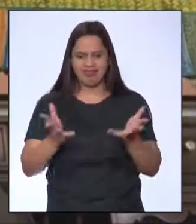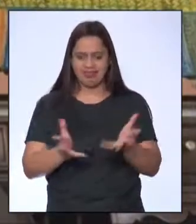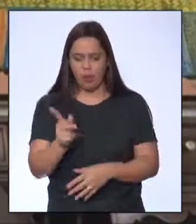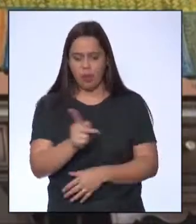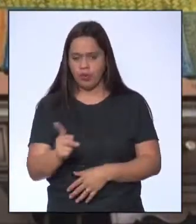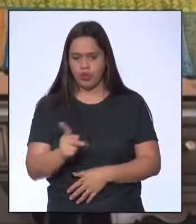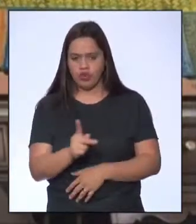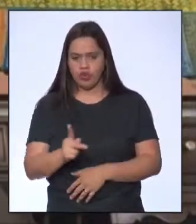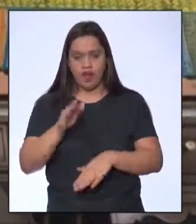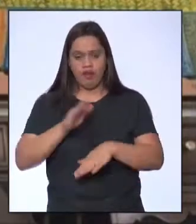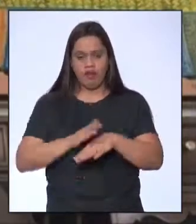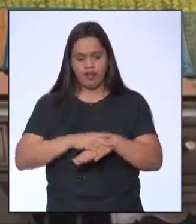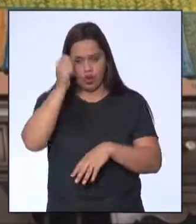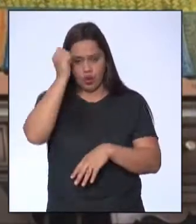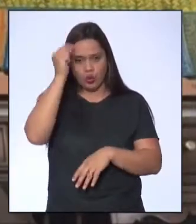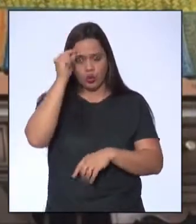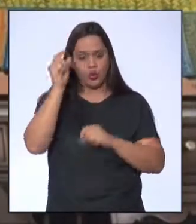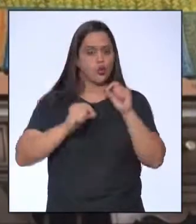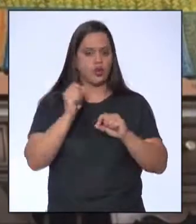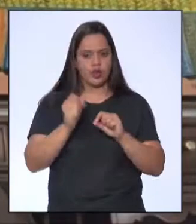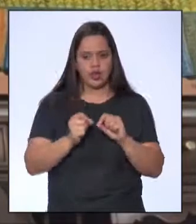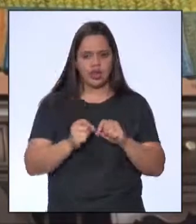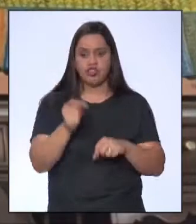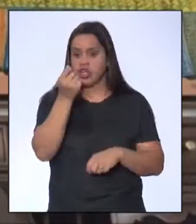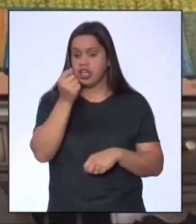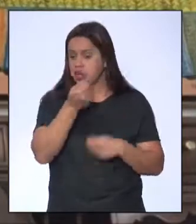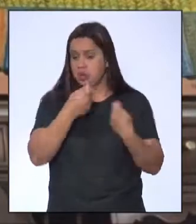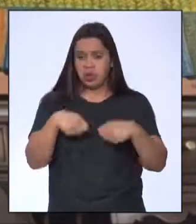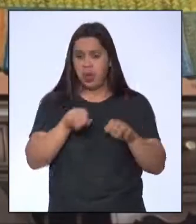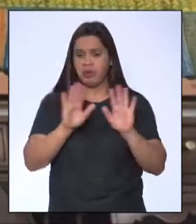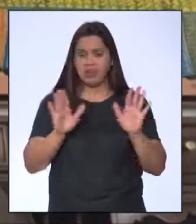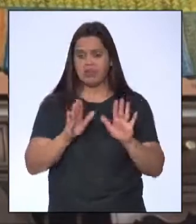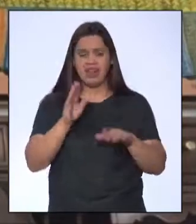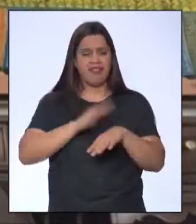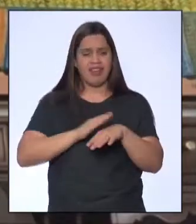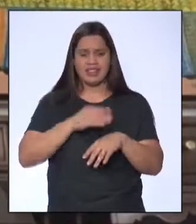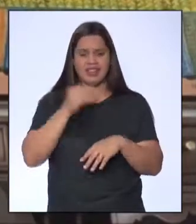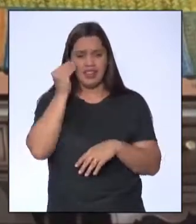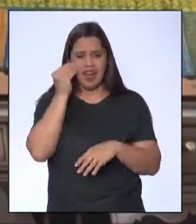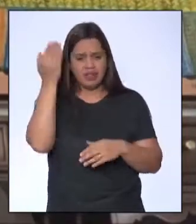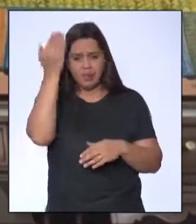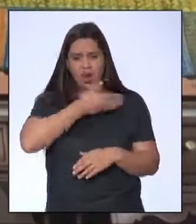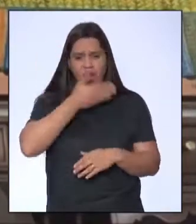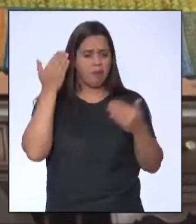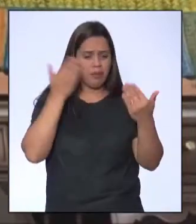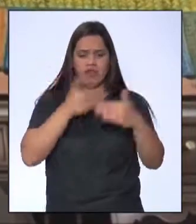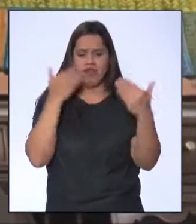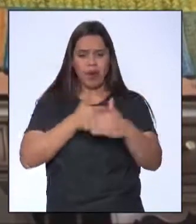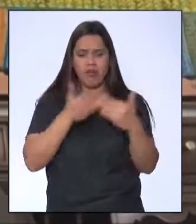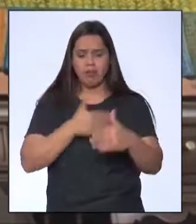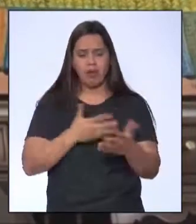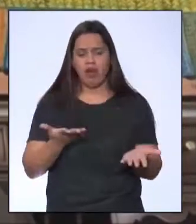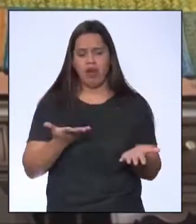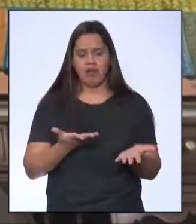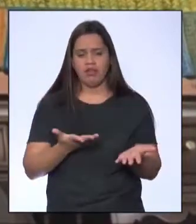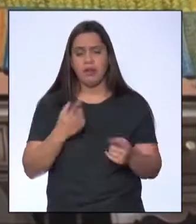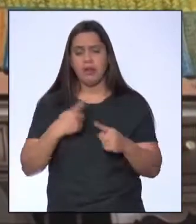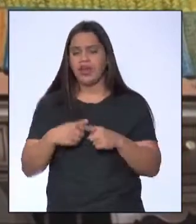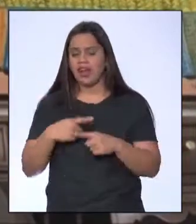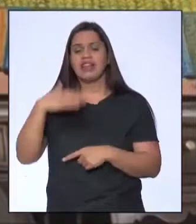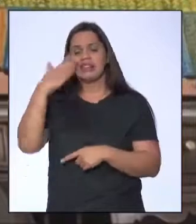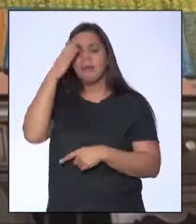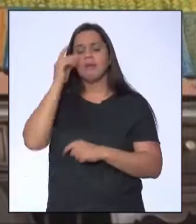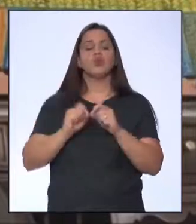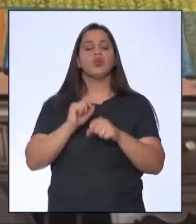não precisar dos testes, de dia a dia ele saber o que o seu aluno precisa para não deixar acumular